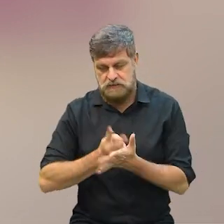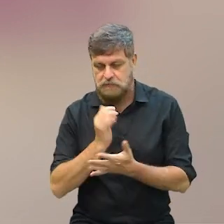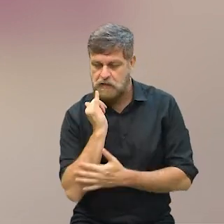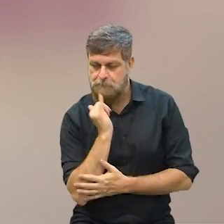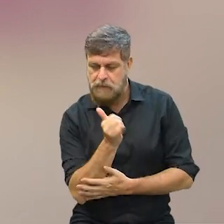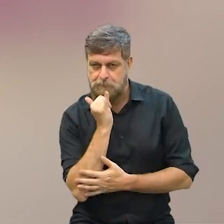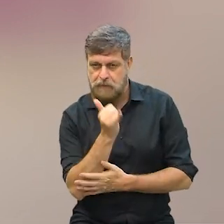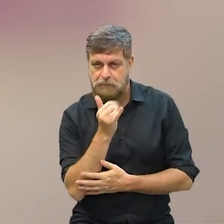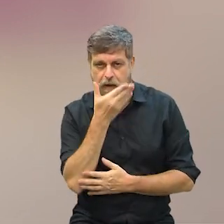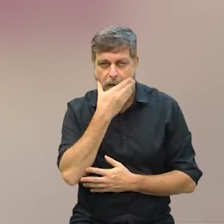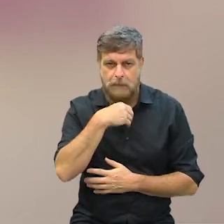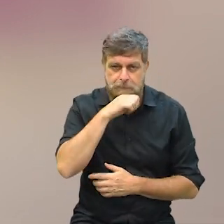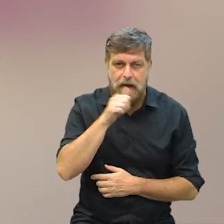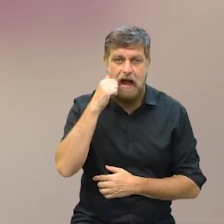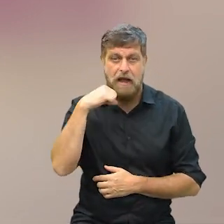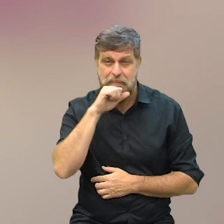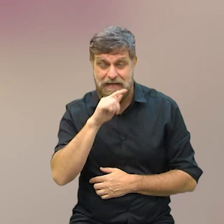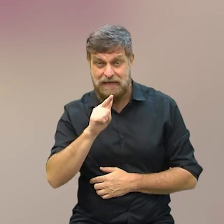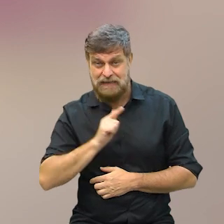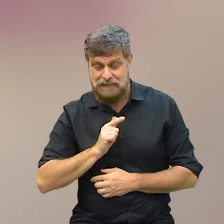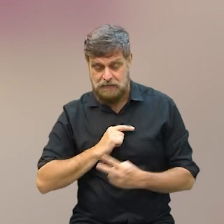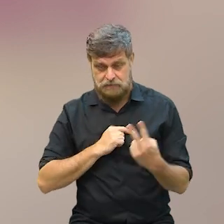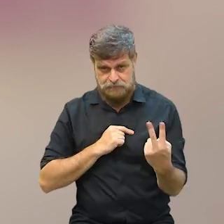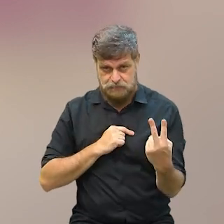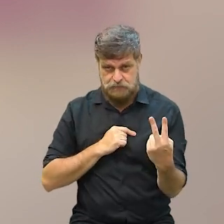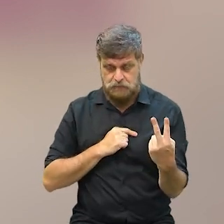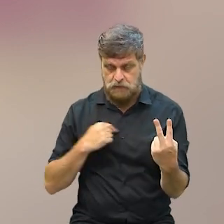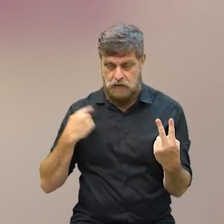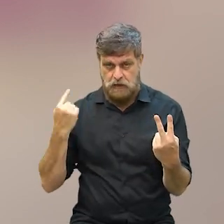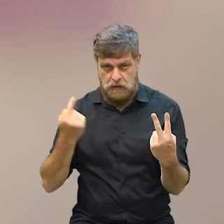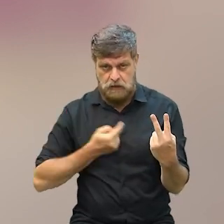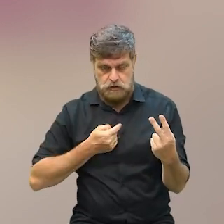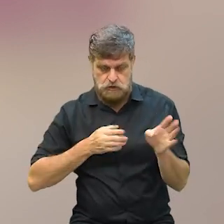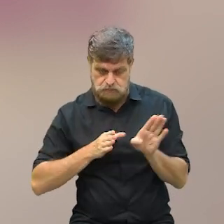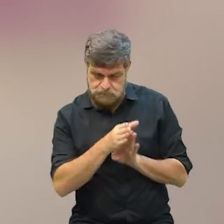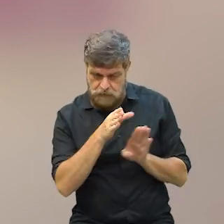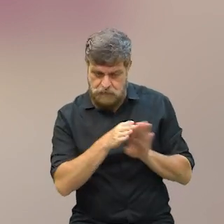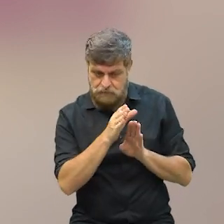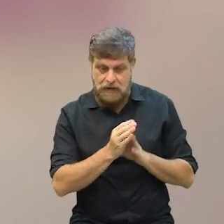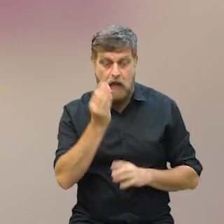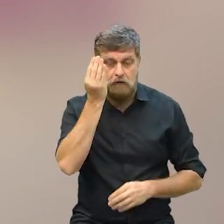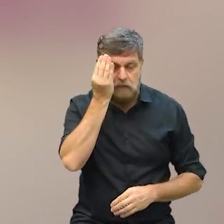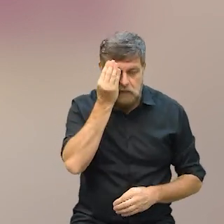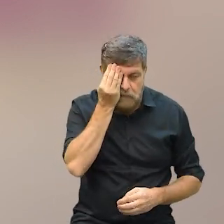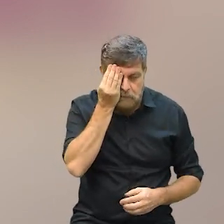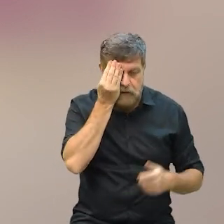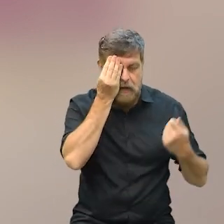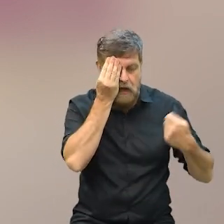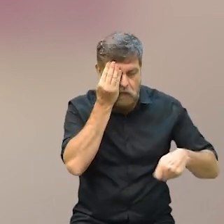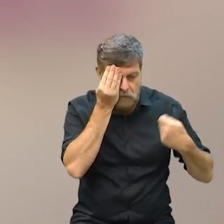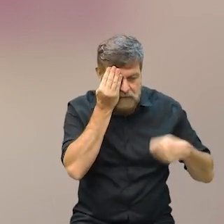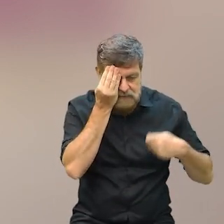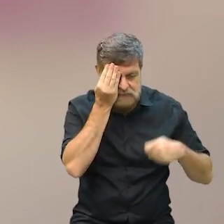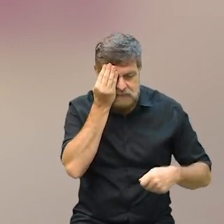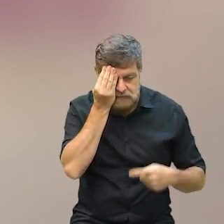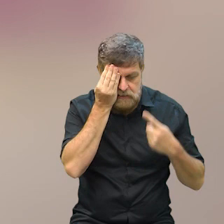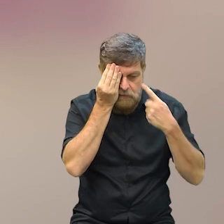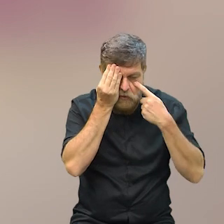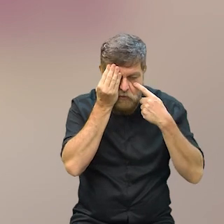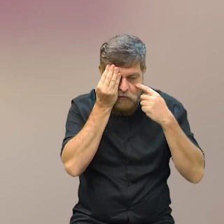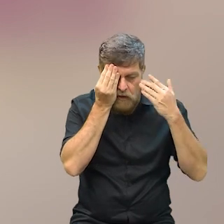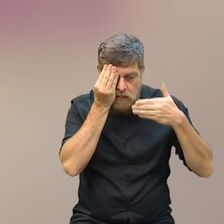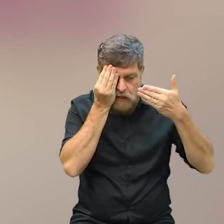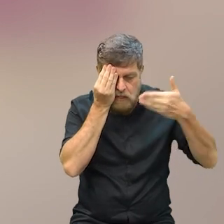sempre fala para os pais, porque tem muitas vezes, muitos pais que às vezes que a gente fala, tem que usar o tampão, tem que estimular a